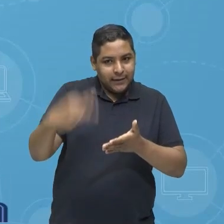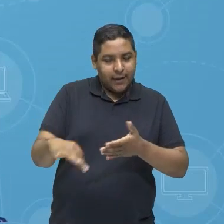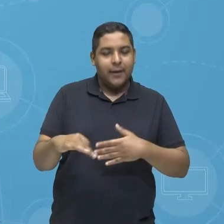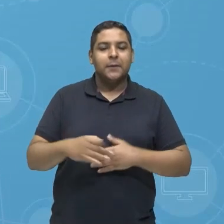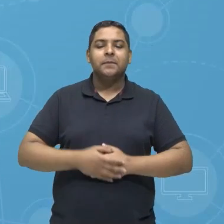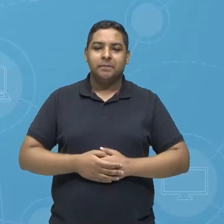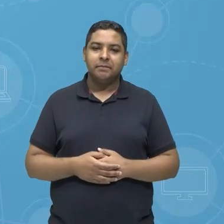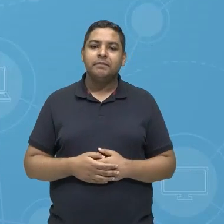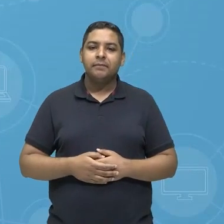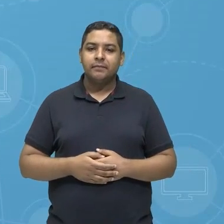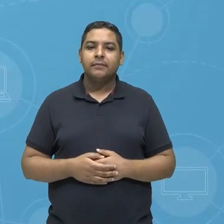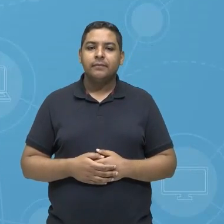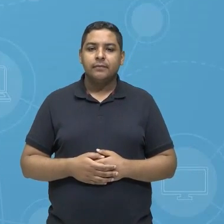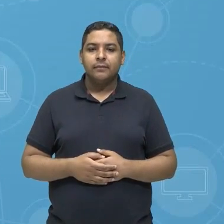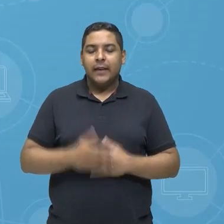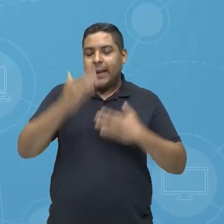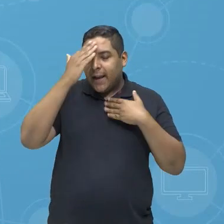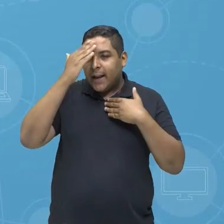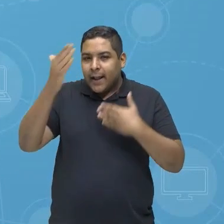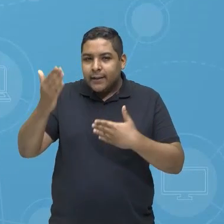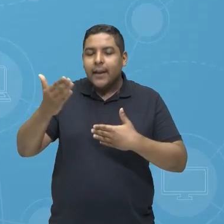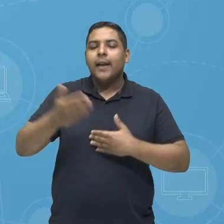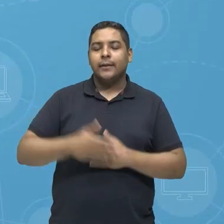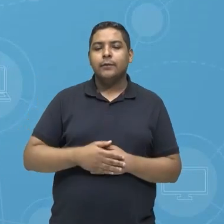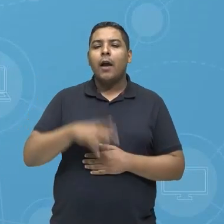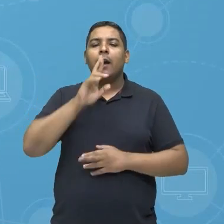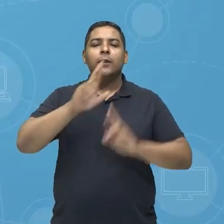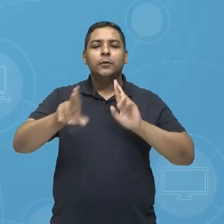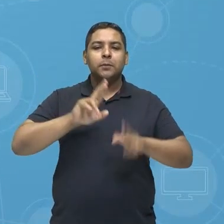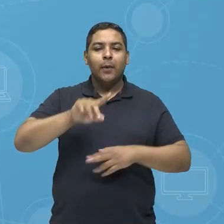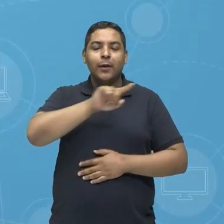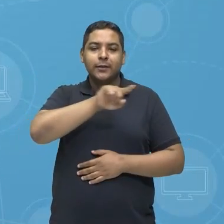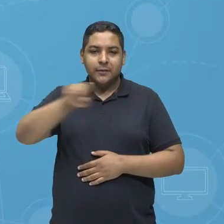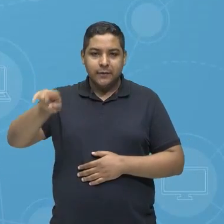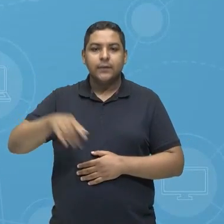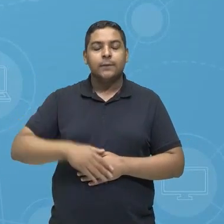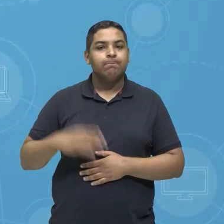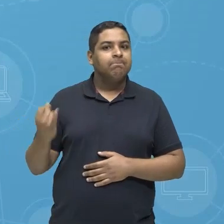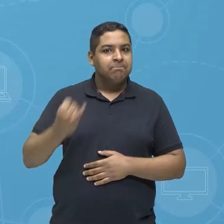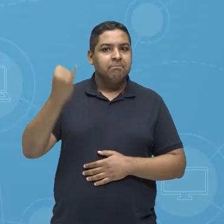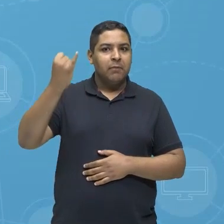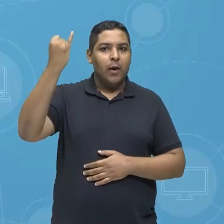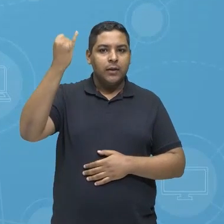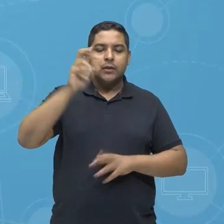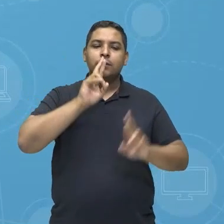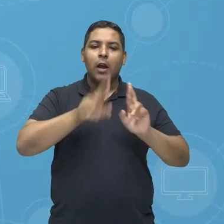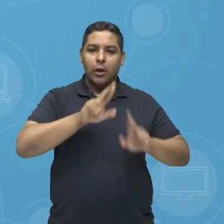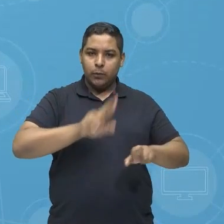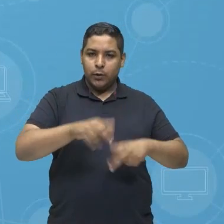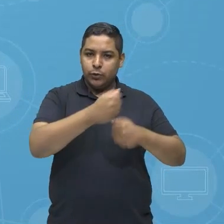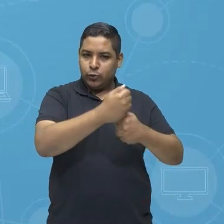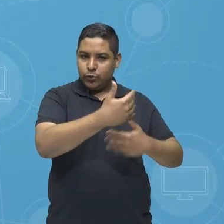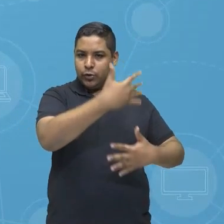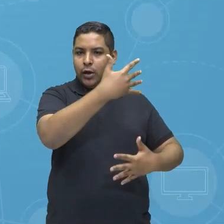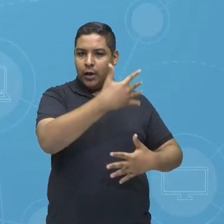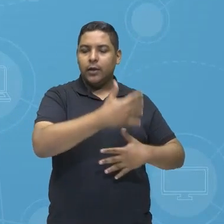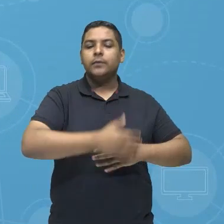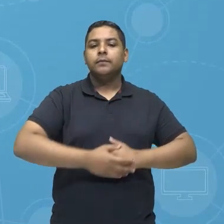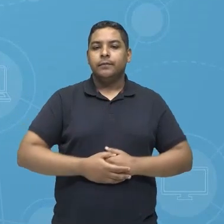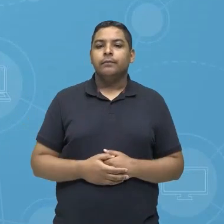acertaram, tá? De antemão, eu agradeço a participação de todos vocês. É importante vocês colocarem as respostas para a gente ir acompanhando aí,